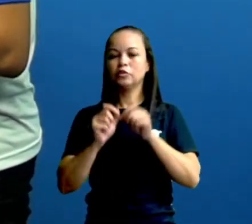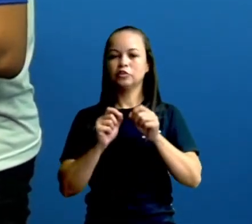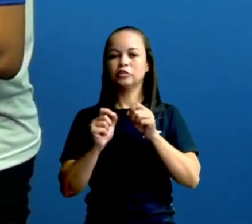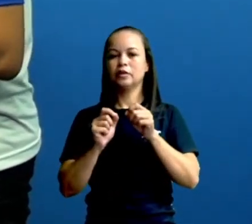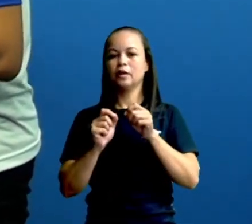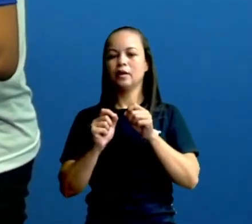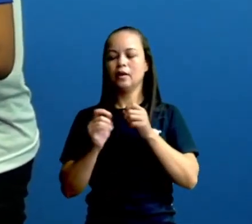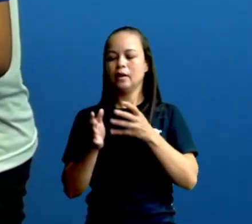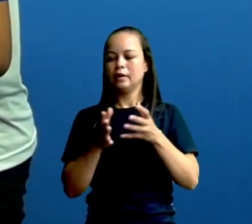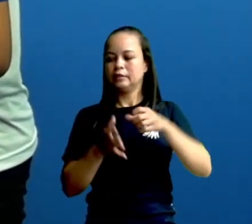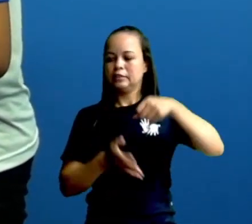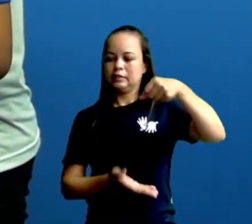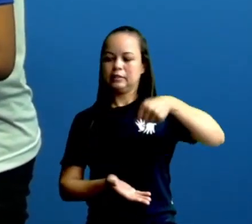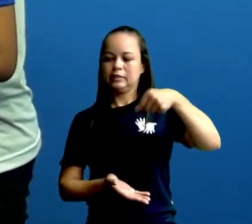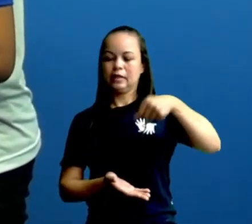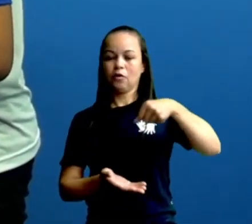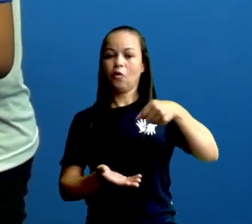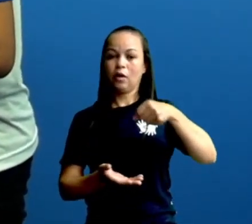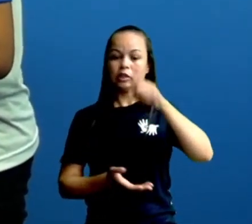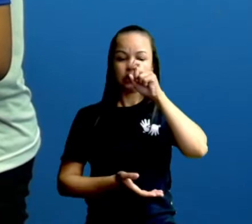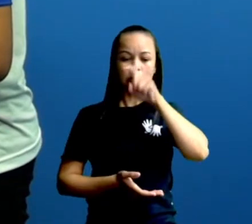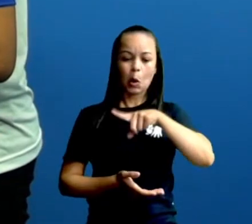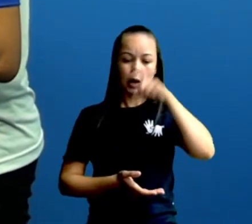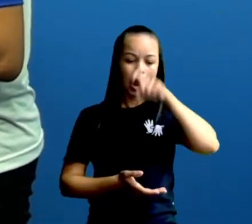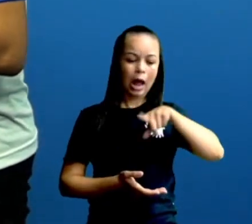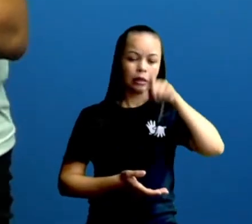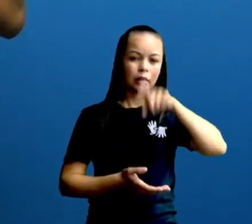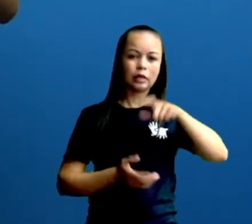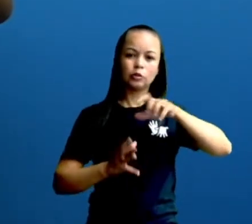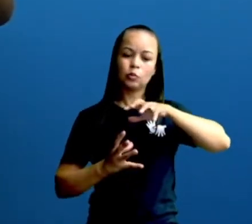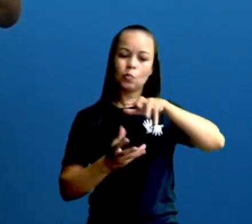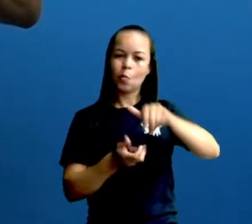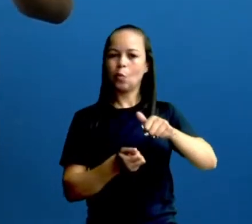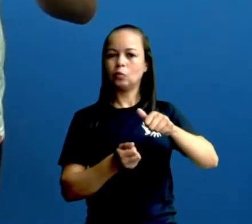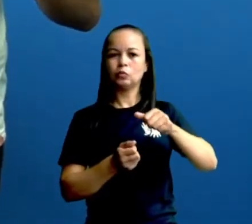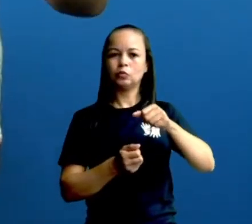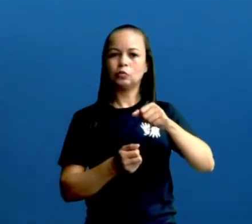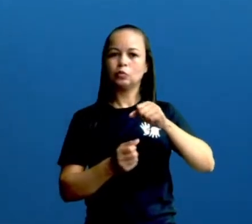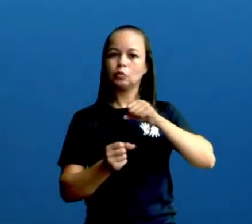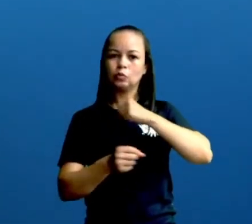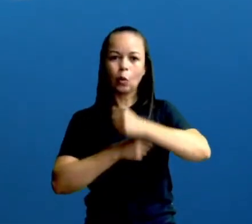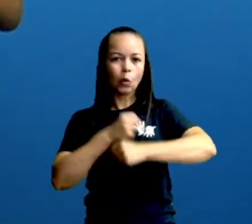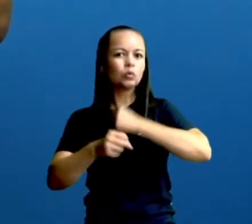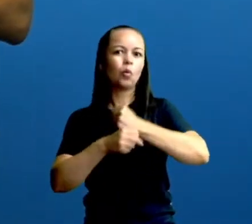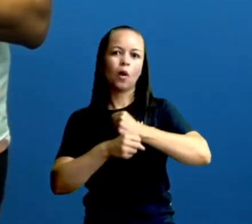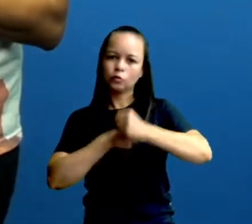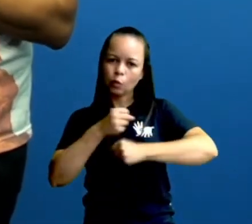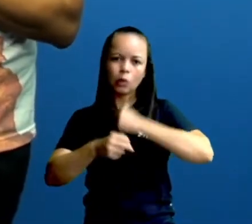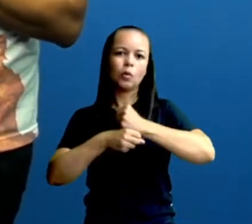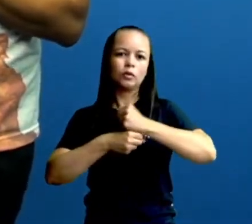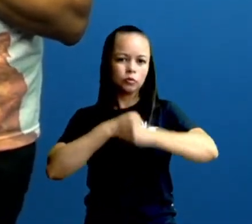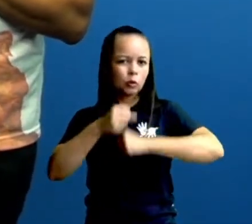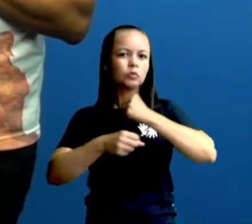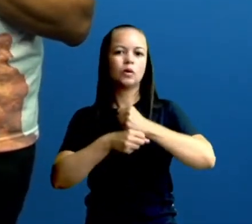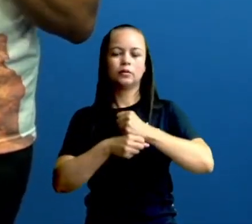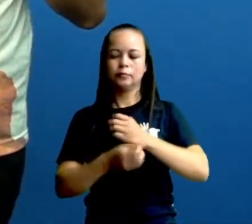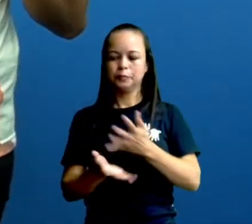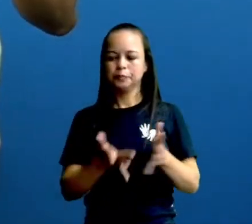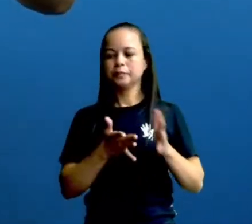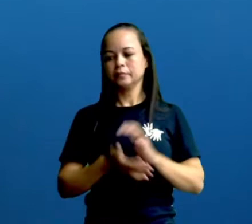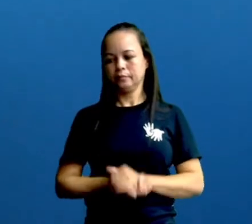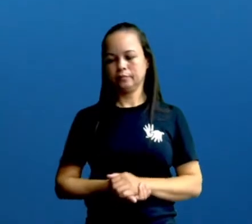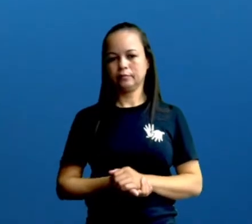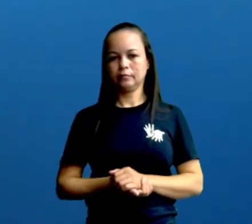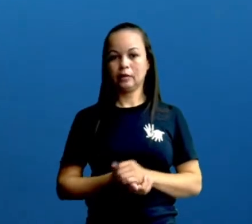gente? De sacolas plásticas descartáveis utilizadas no mundo anualmente. Volta novamente para lá, por favor, produção. Se